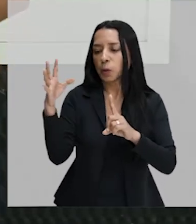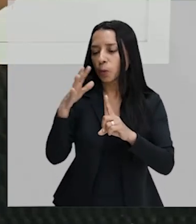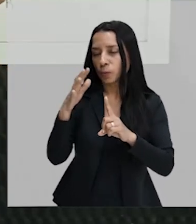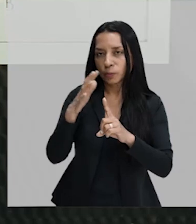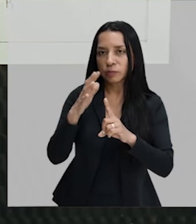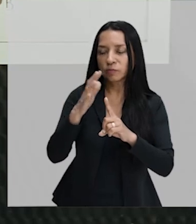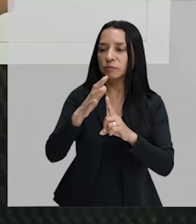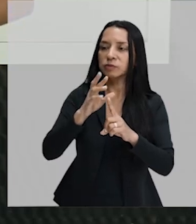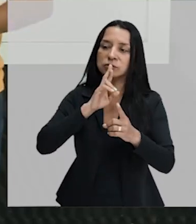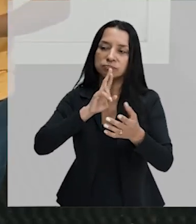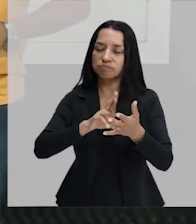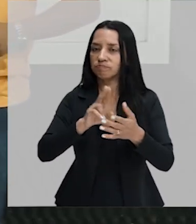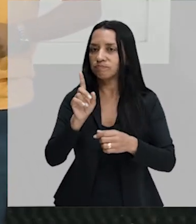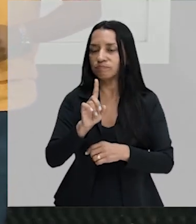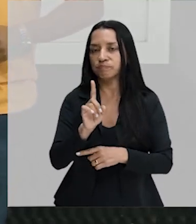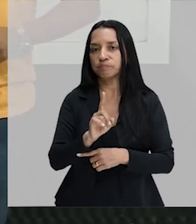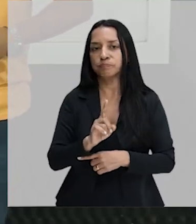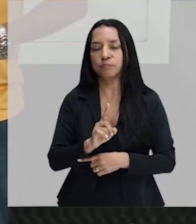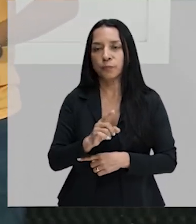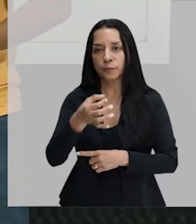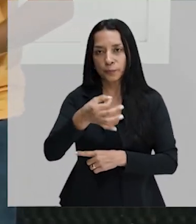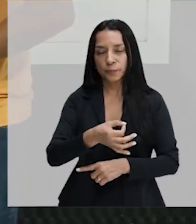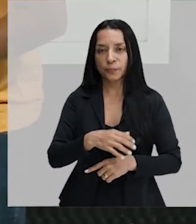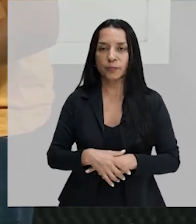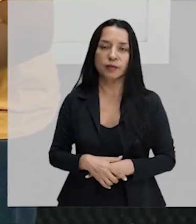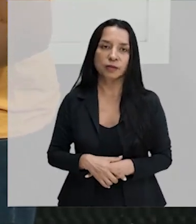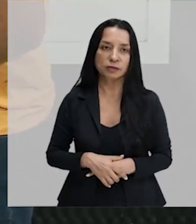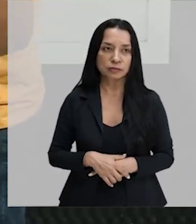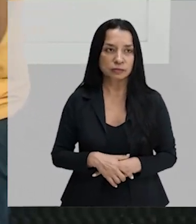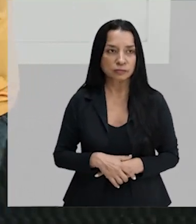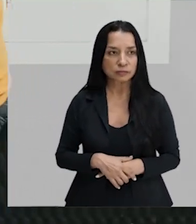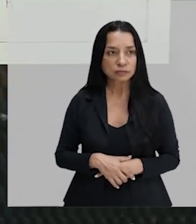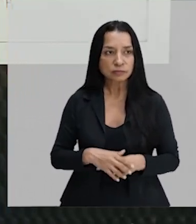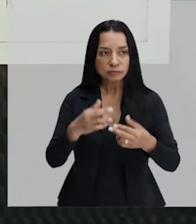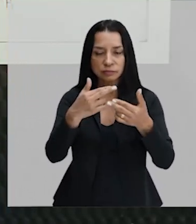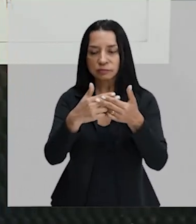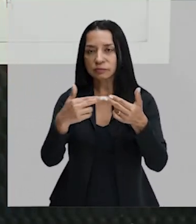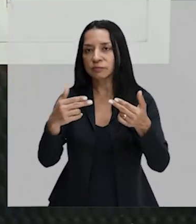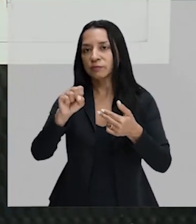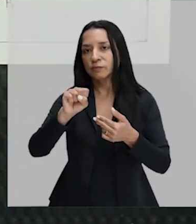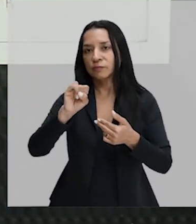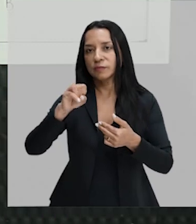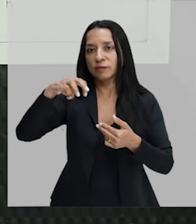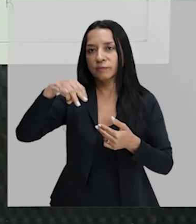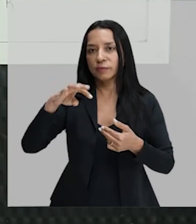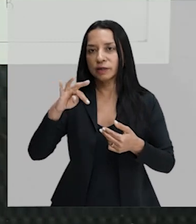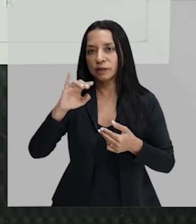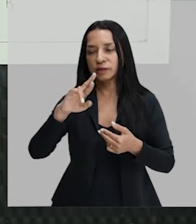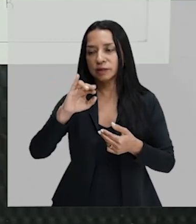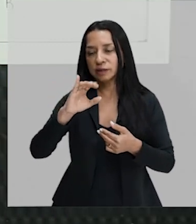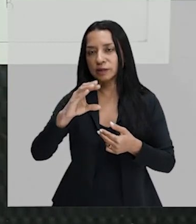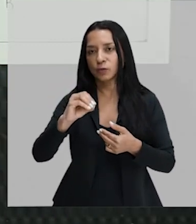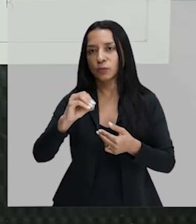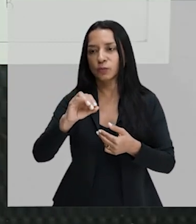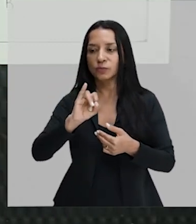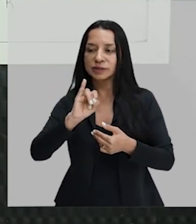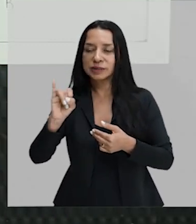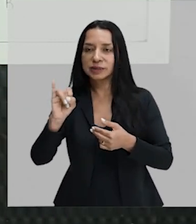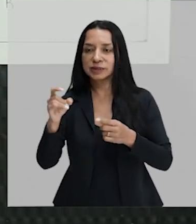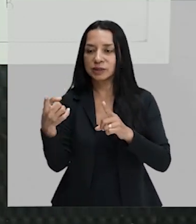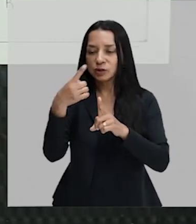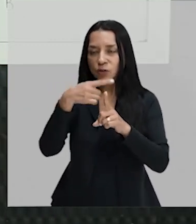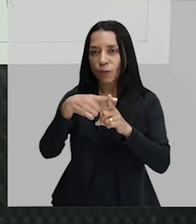influencia no resultado. Certo? Elemento simétrico. Se você somar a matriz